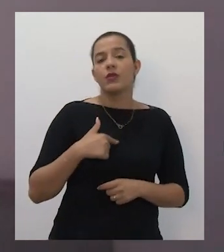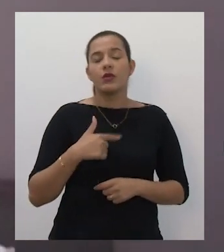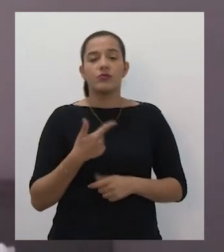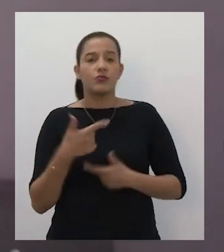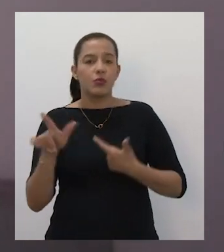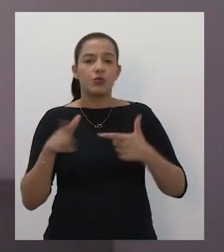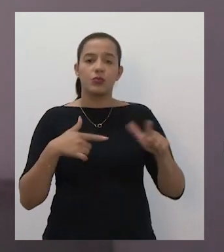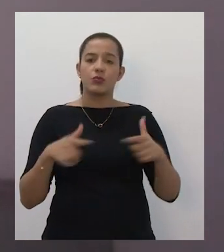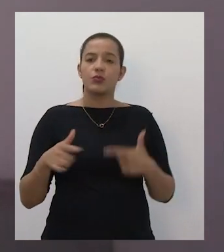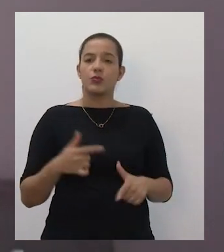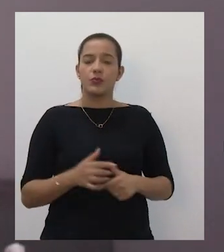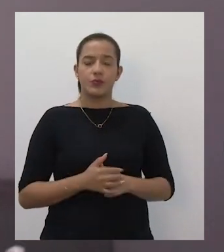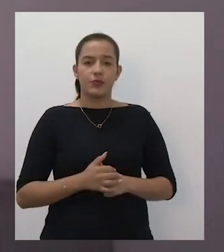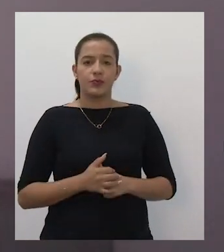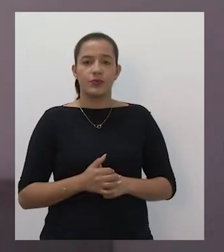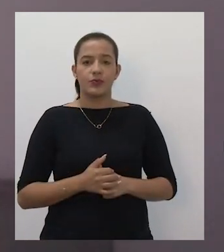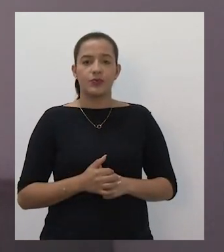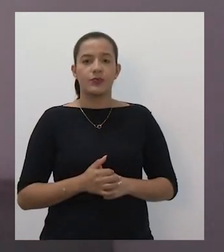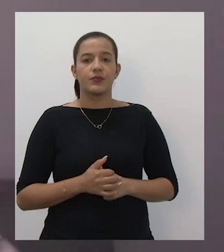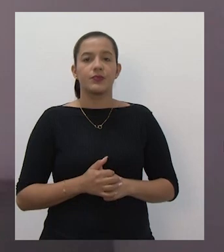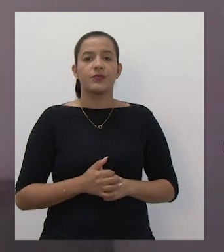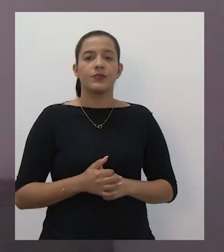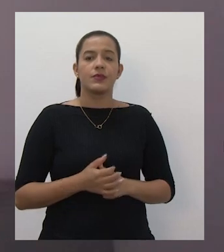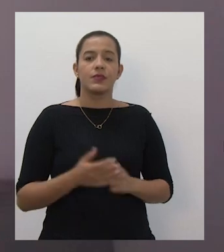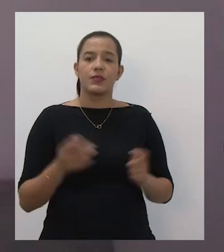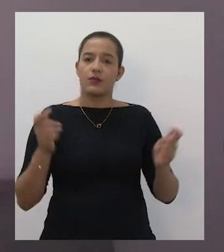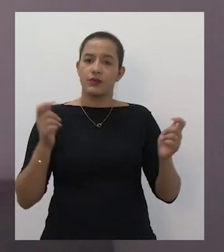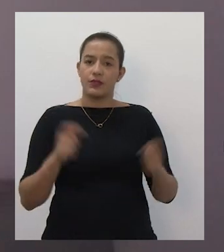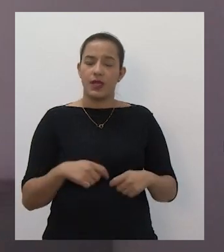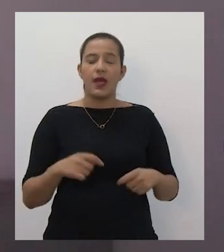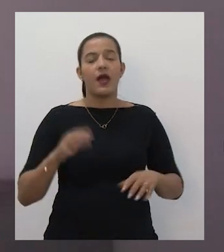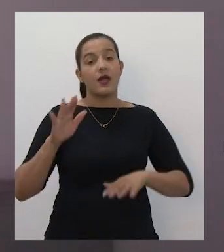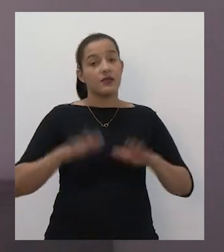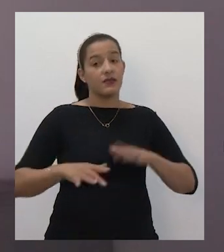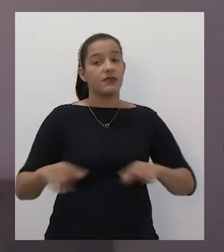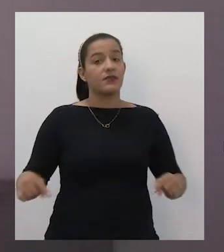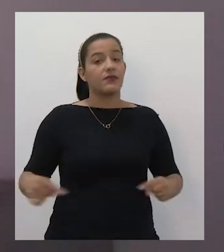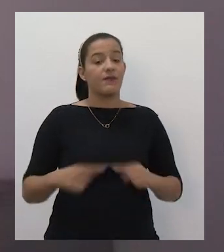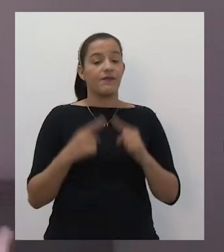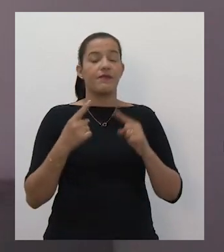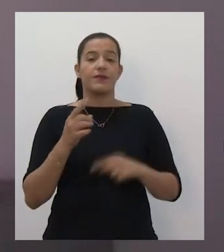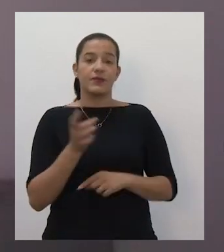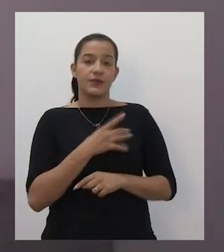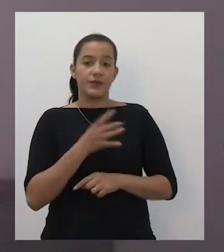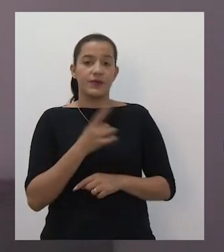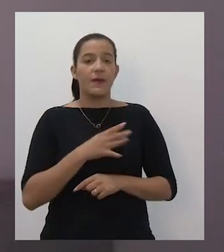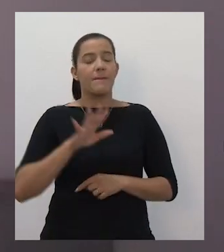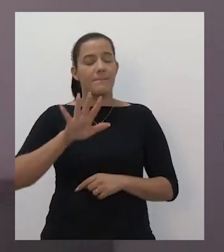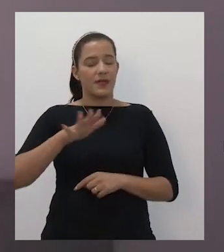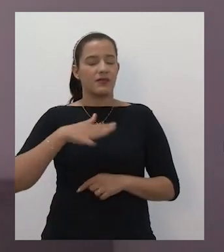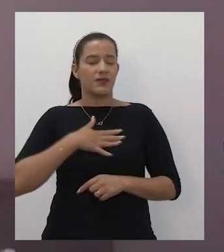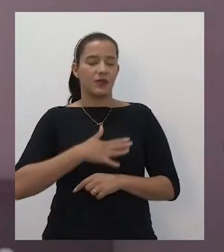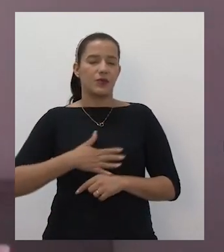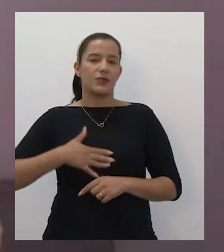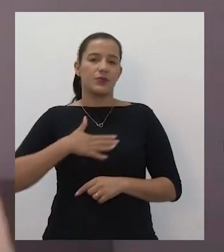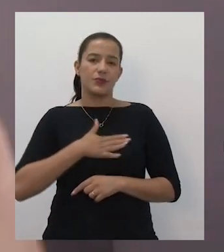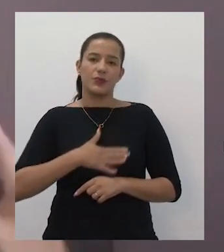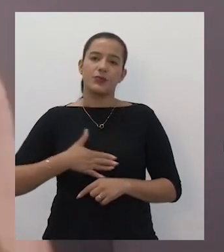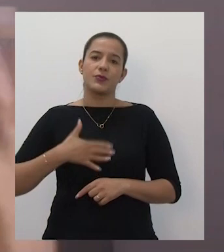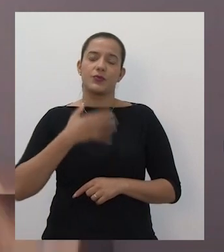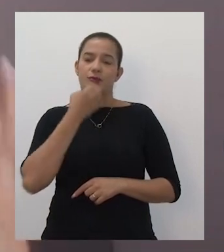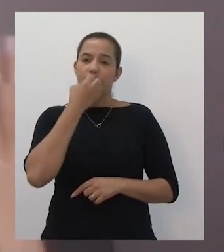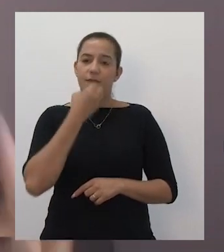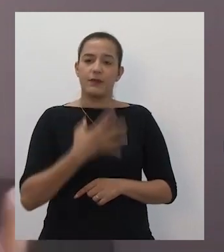alternativos. Então, a princípio, pode gerar um conflito e um medo, mas é muito gostoso a